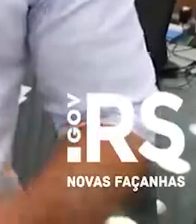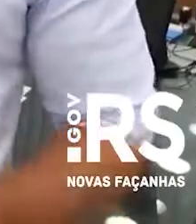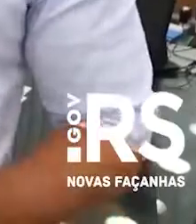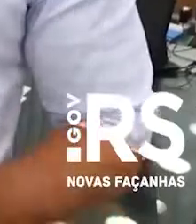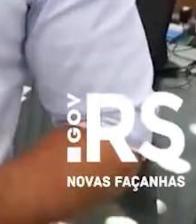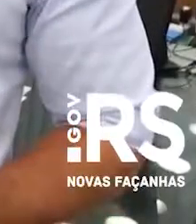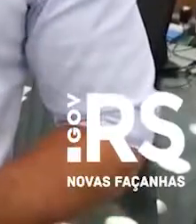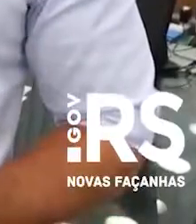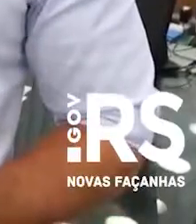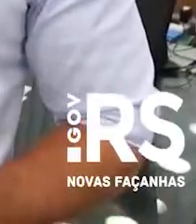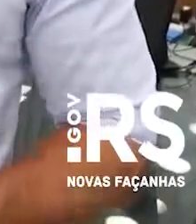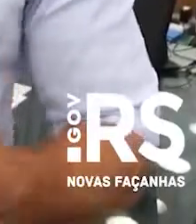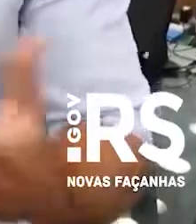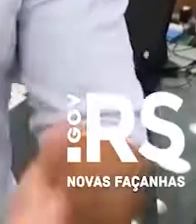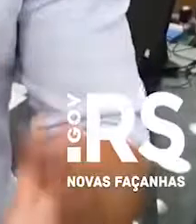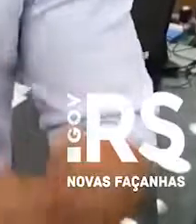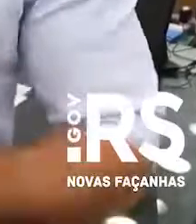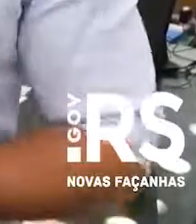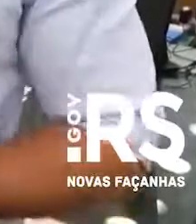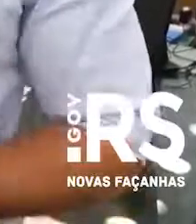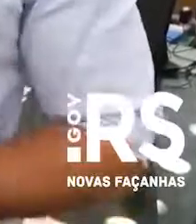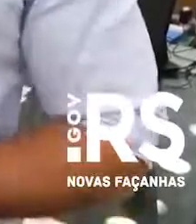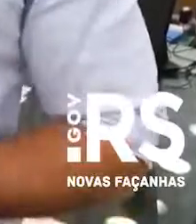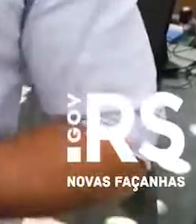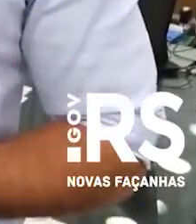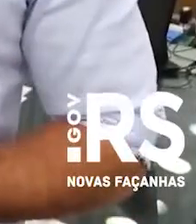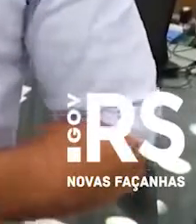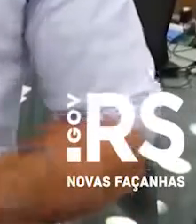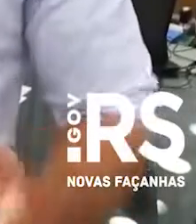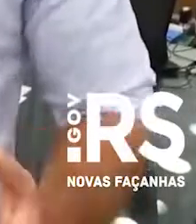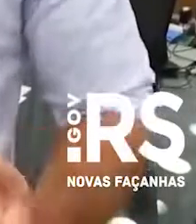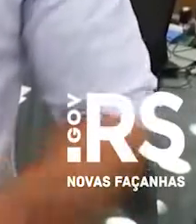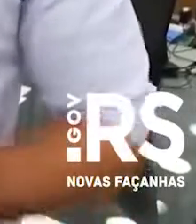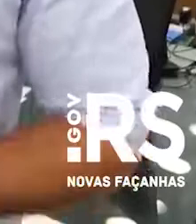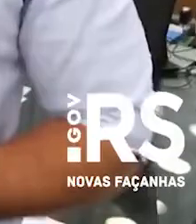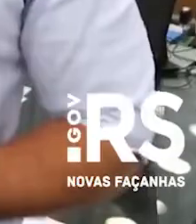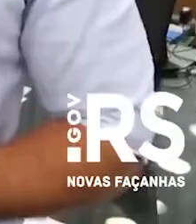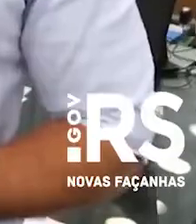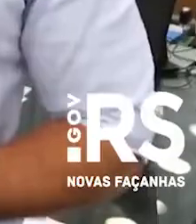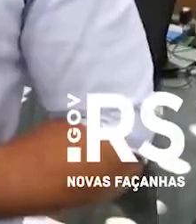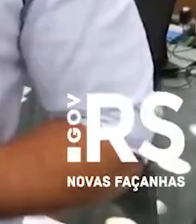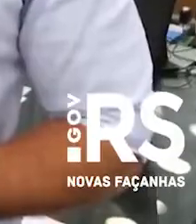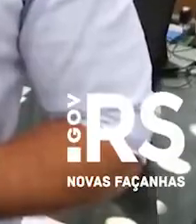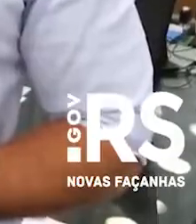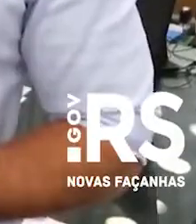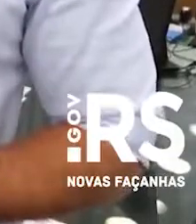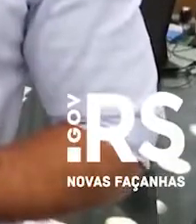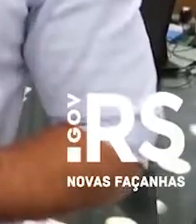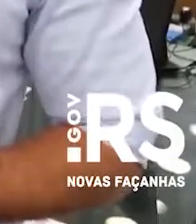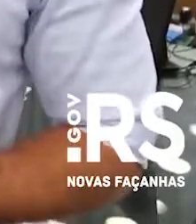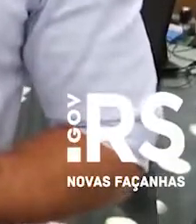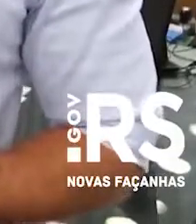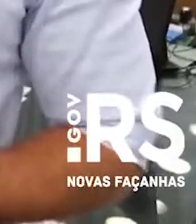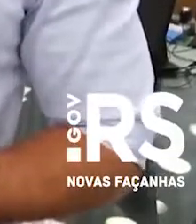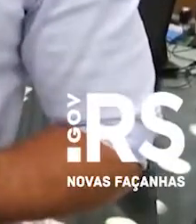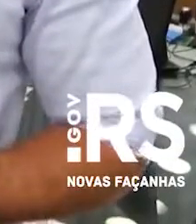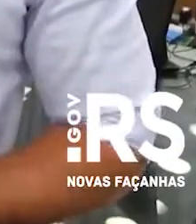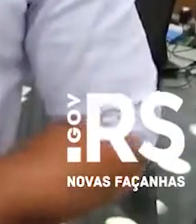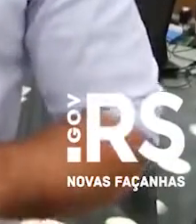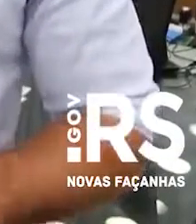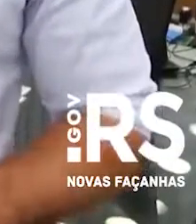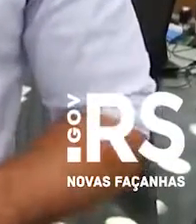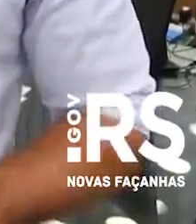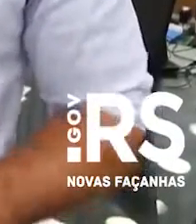pessoas quiserem escolher uma nova data, como disse, ou cancelar essa viagem, as companhias têm que fazer o reembolso